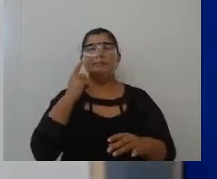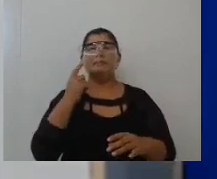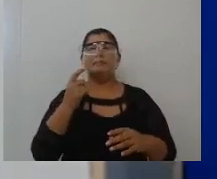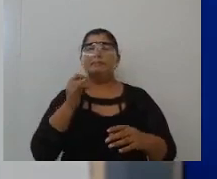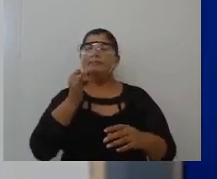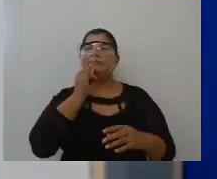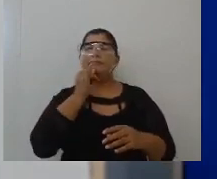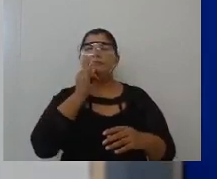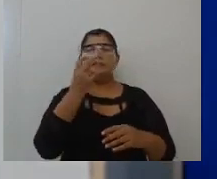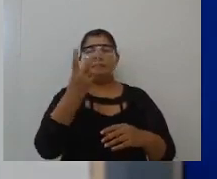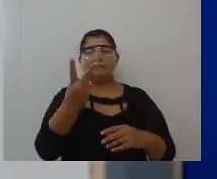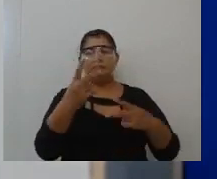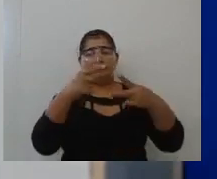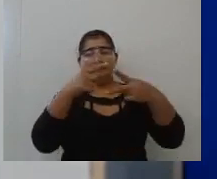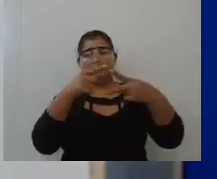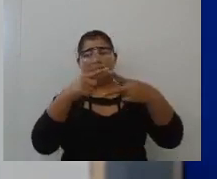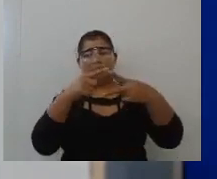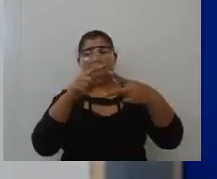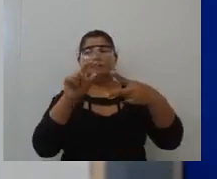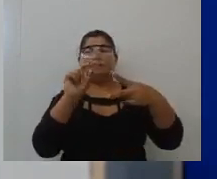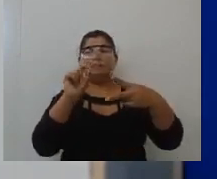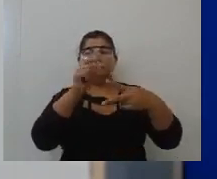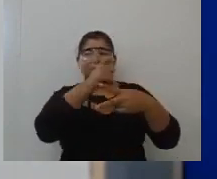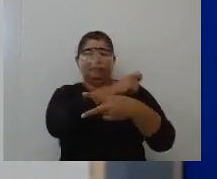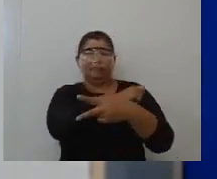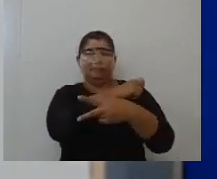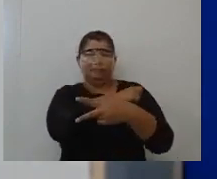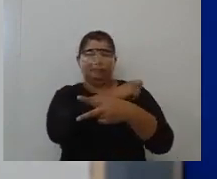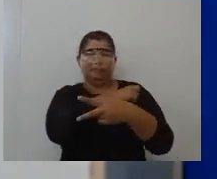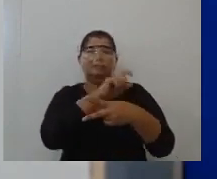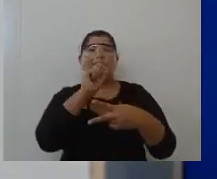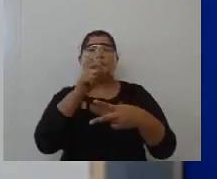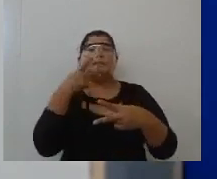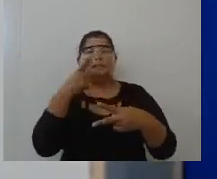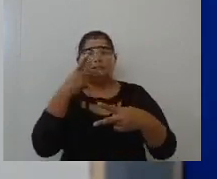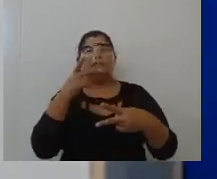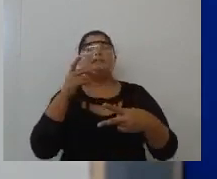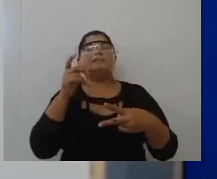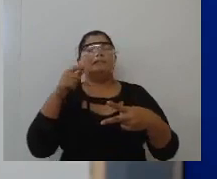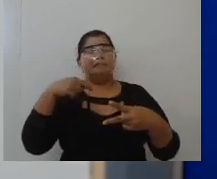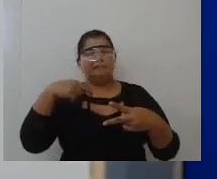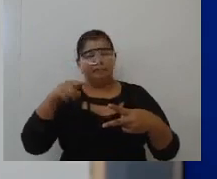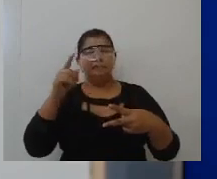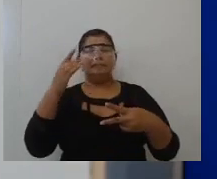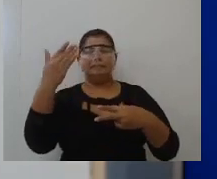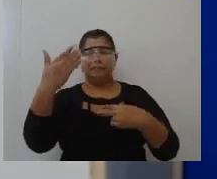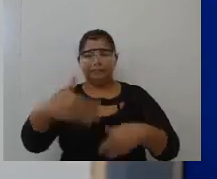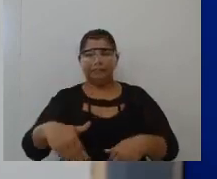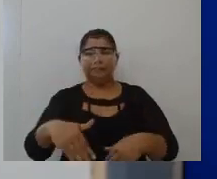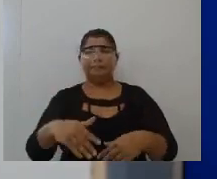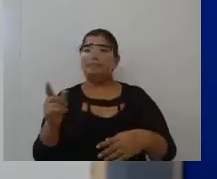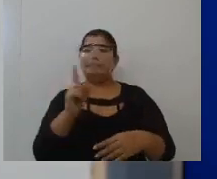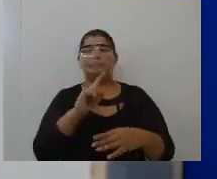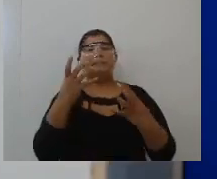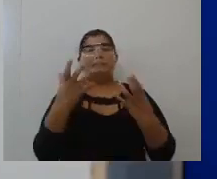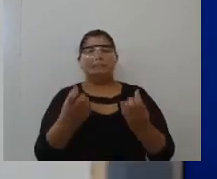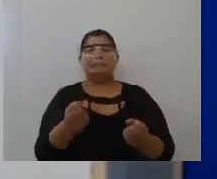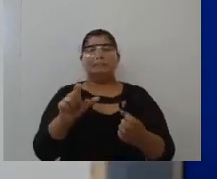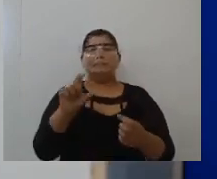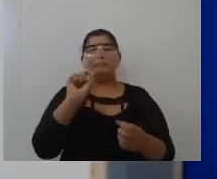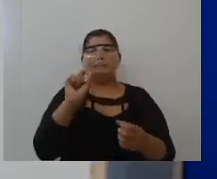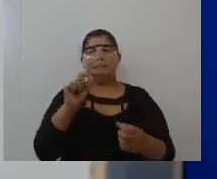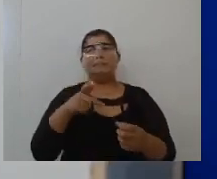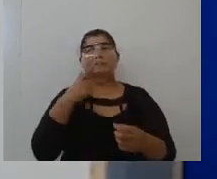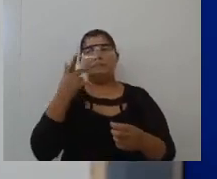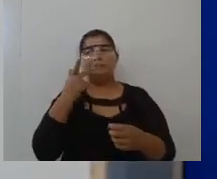exemplos. O aluno que falei foi aprovado. Não aceito que